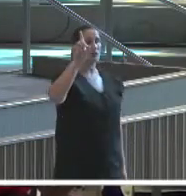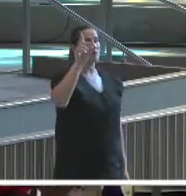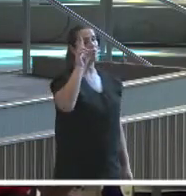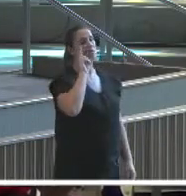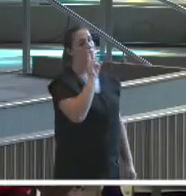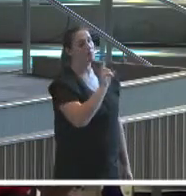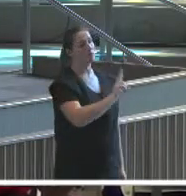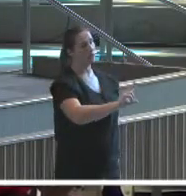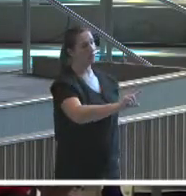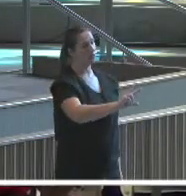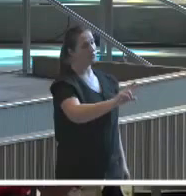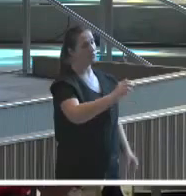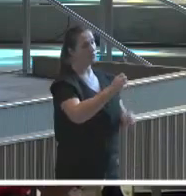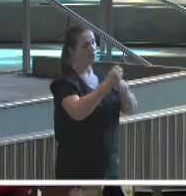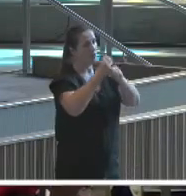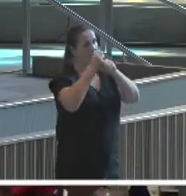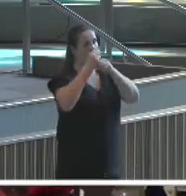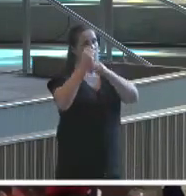Alguns anos atrás,